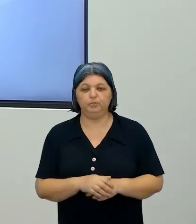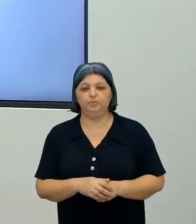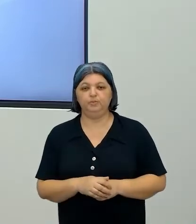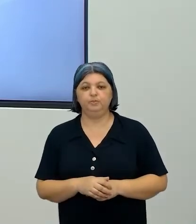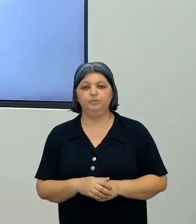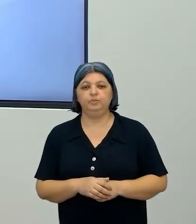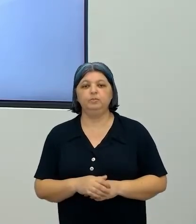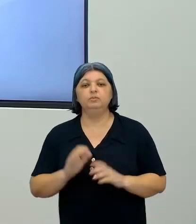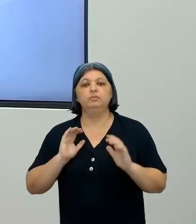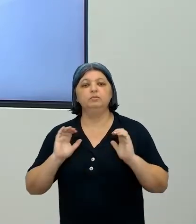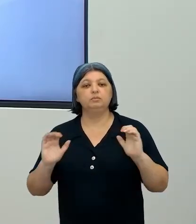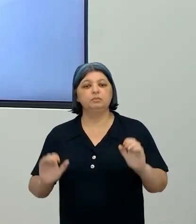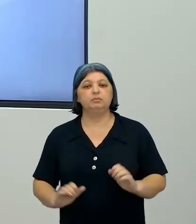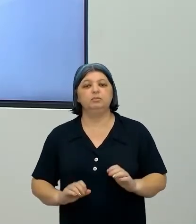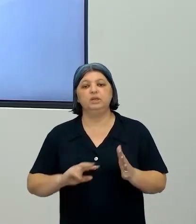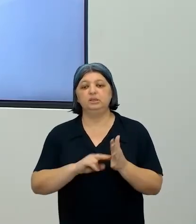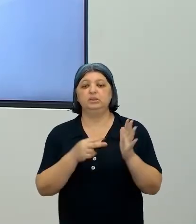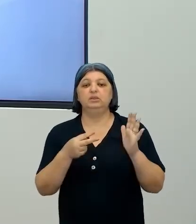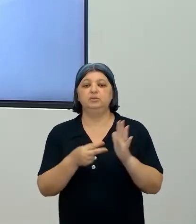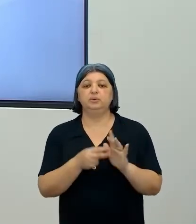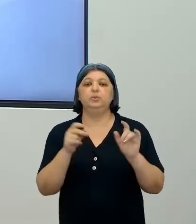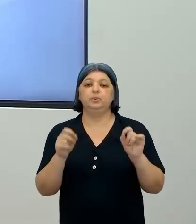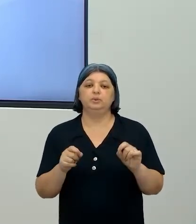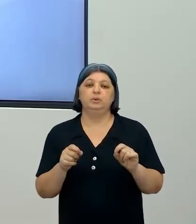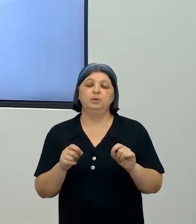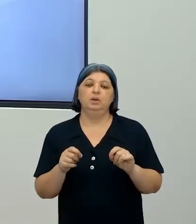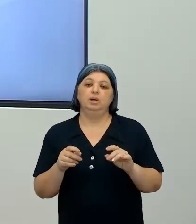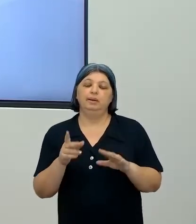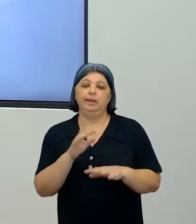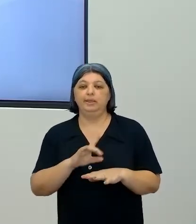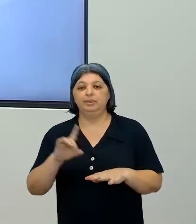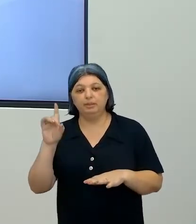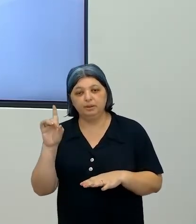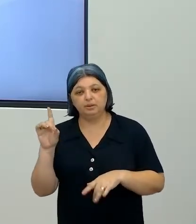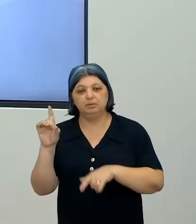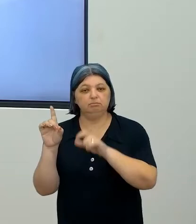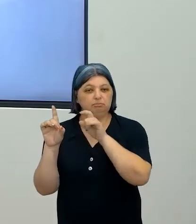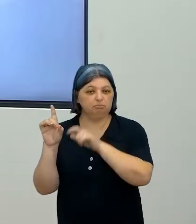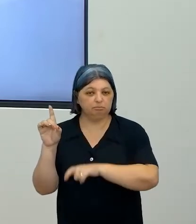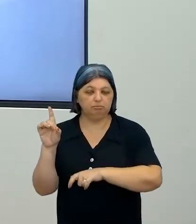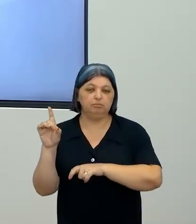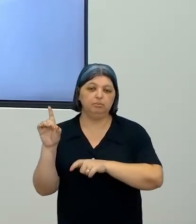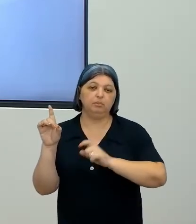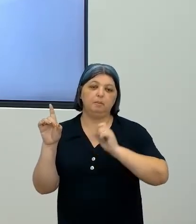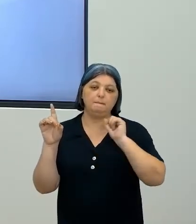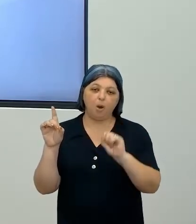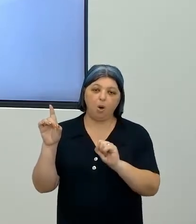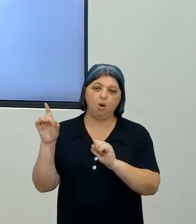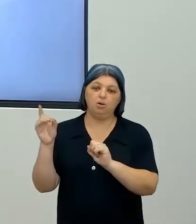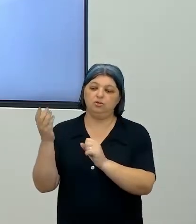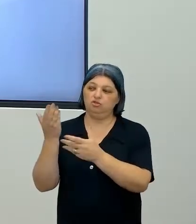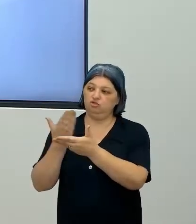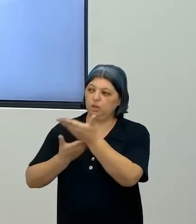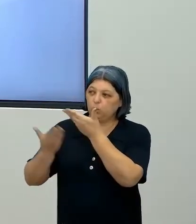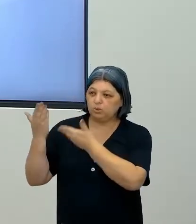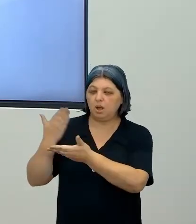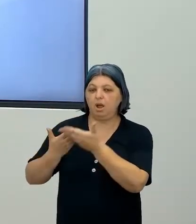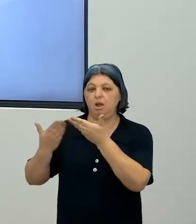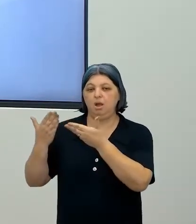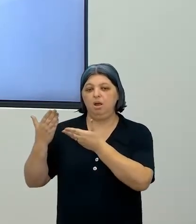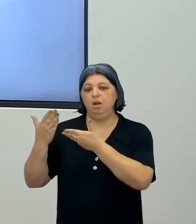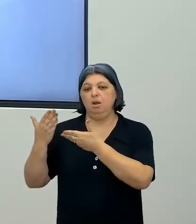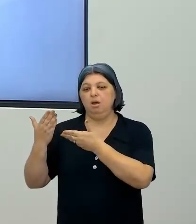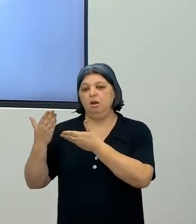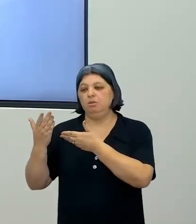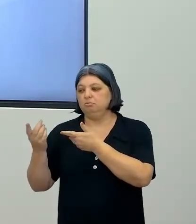Essa ética imprevidente significa justamente que então Deus é aquela pessoa com quem você pode negociar, que é possível